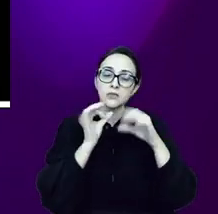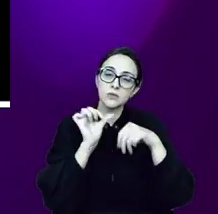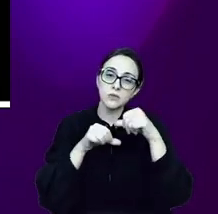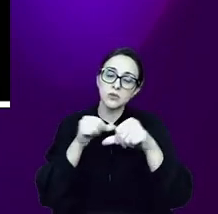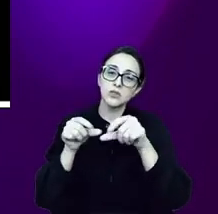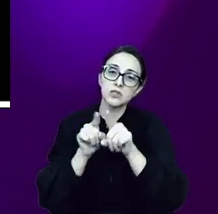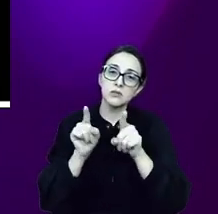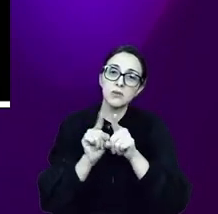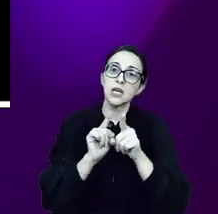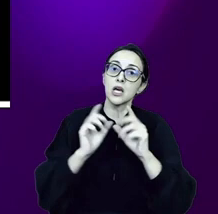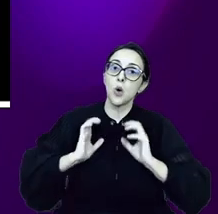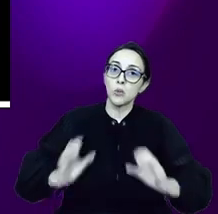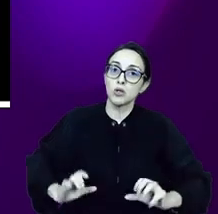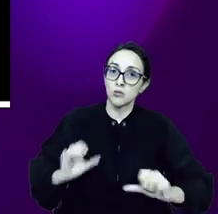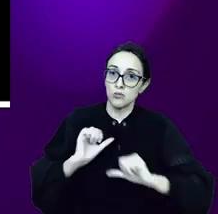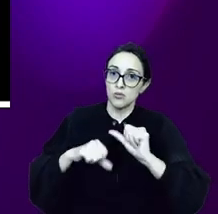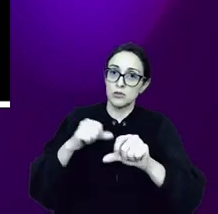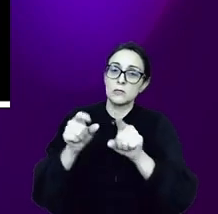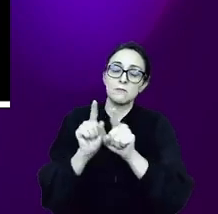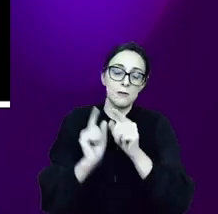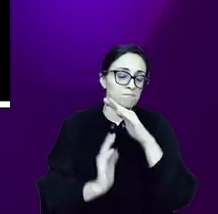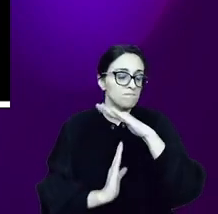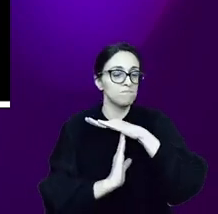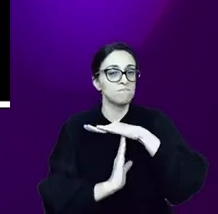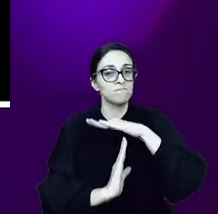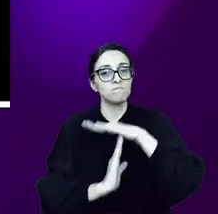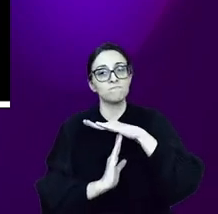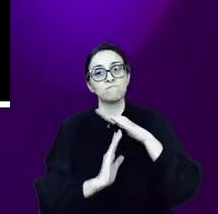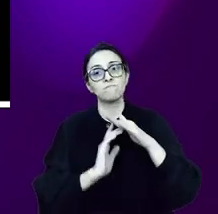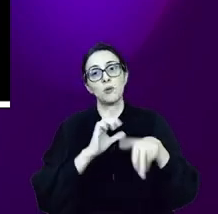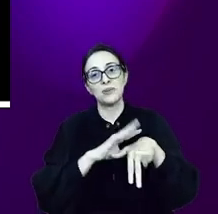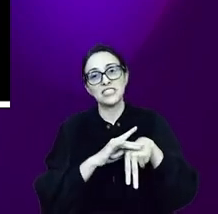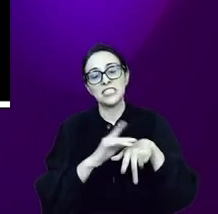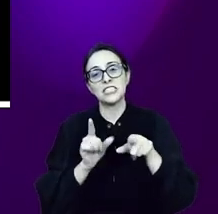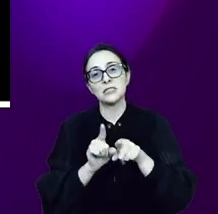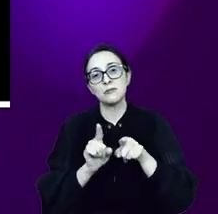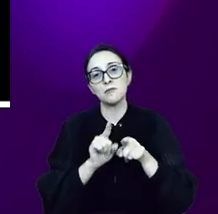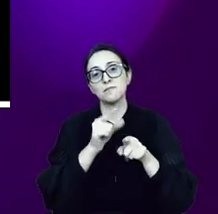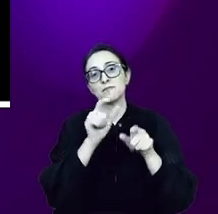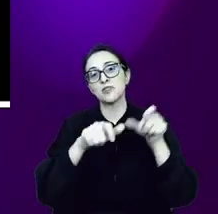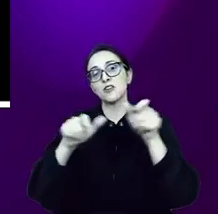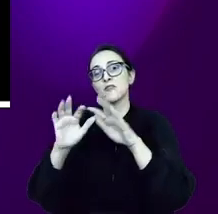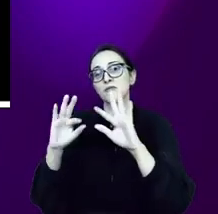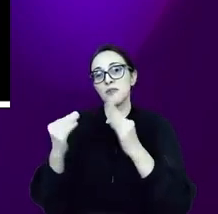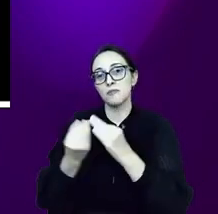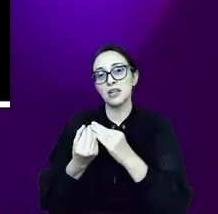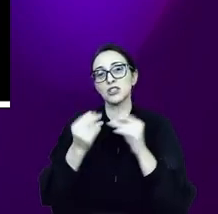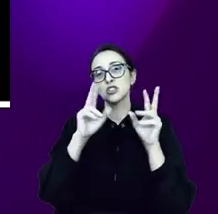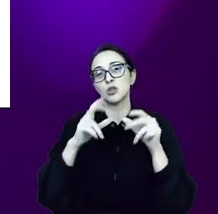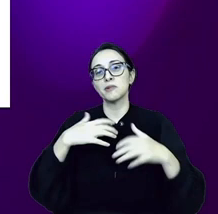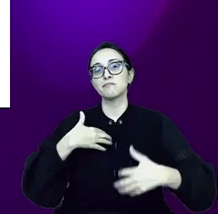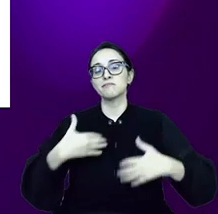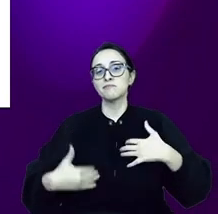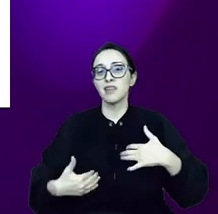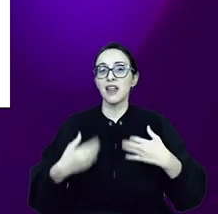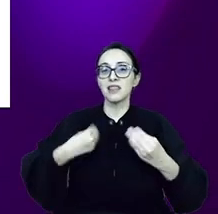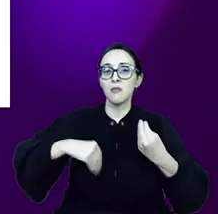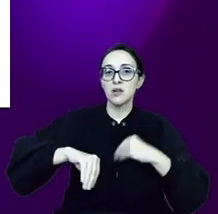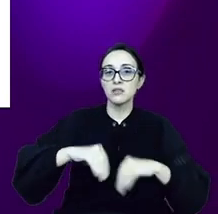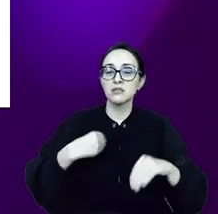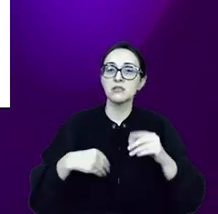as alterações comportamentais terminam sendo muito limitantes para os pacientes e também para os seus familiares em termos de sintomas depressivos e